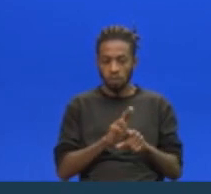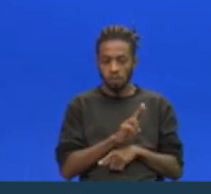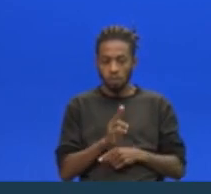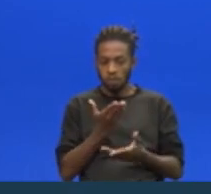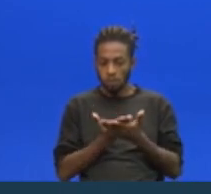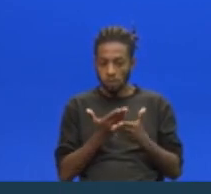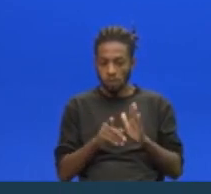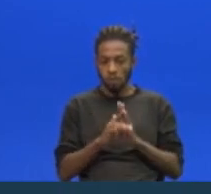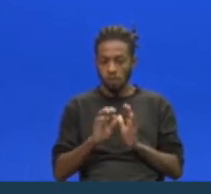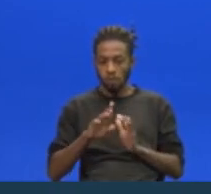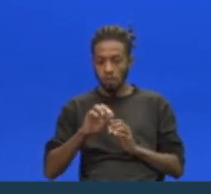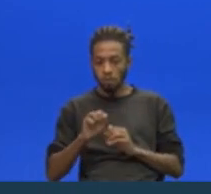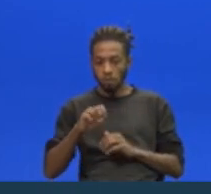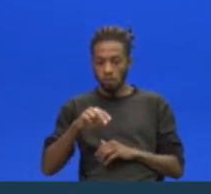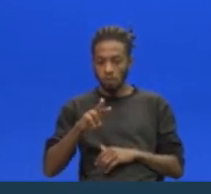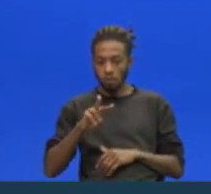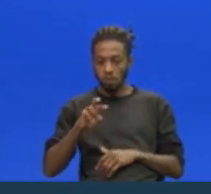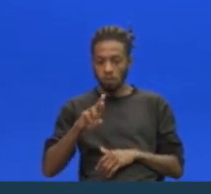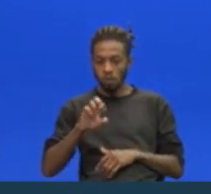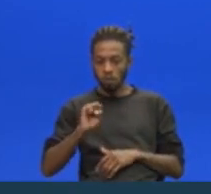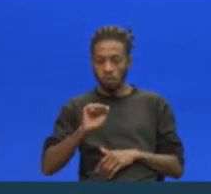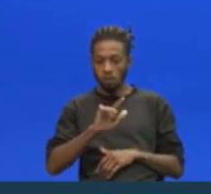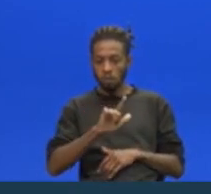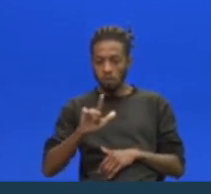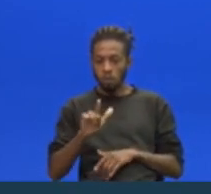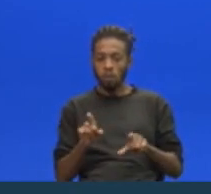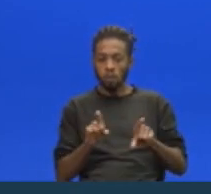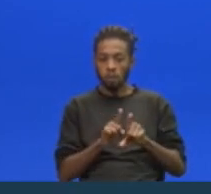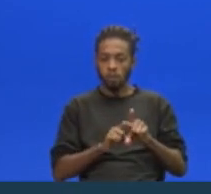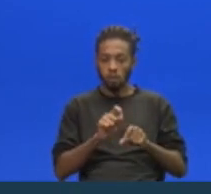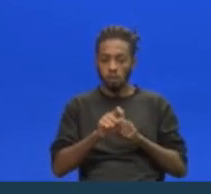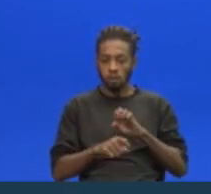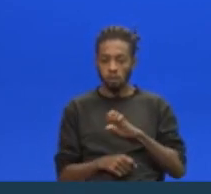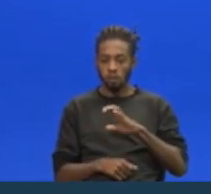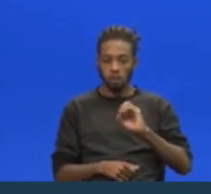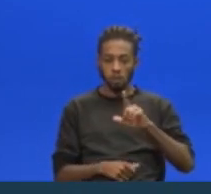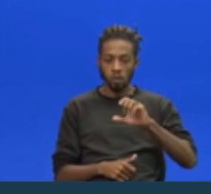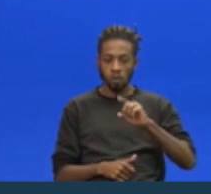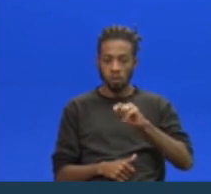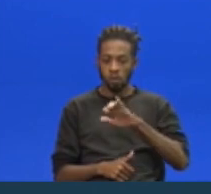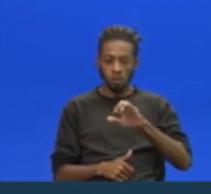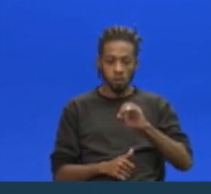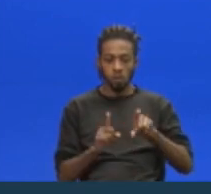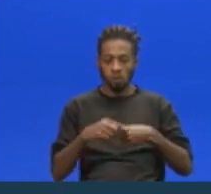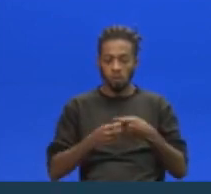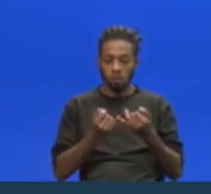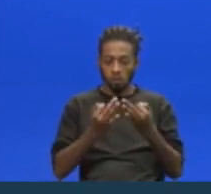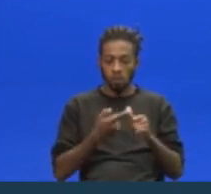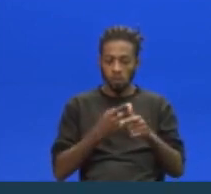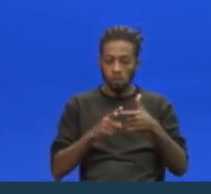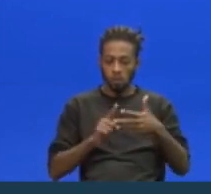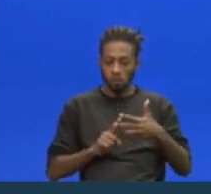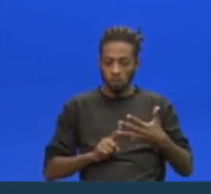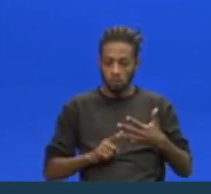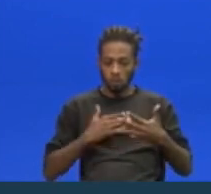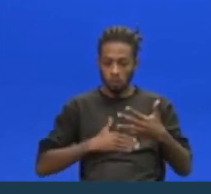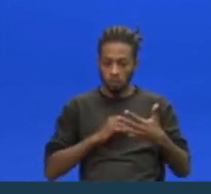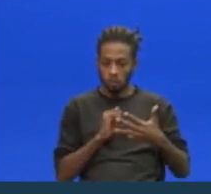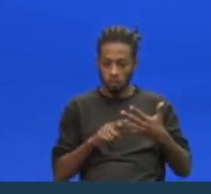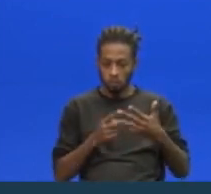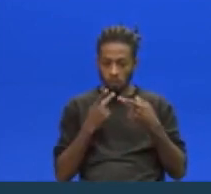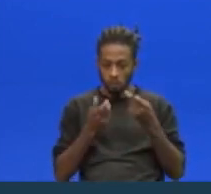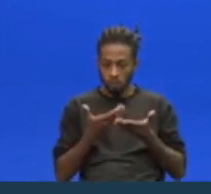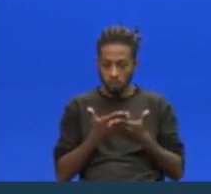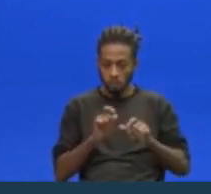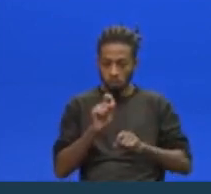estudos transversais e também estudos ecológicos. Vamos falar um pouquinho sobre cada um deles. Bom,